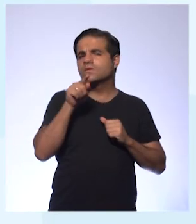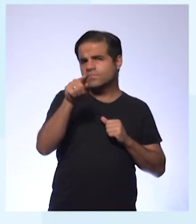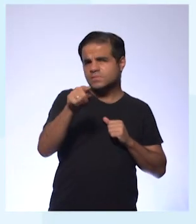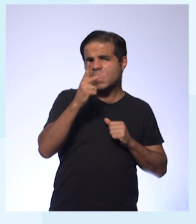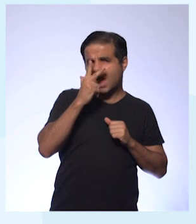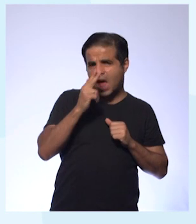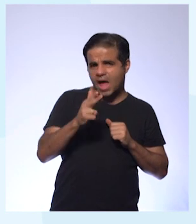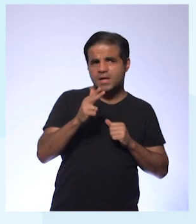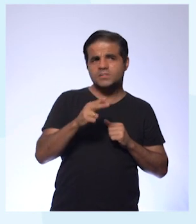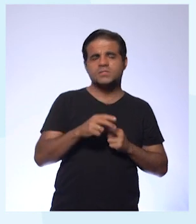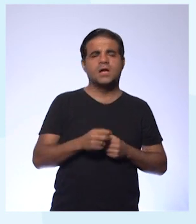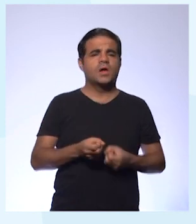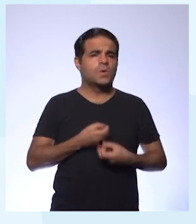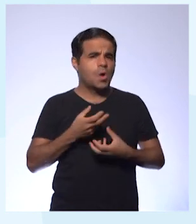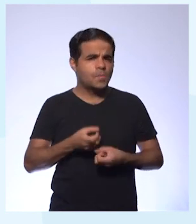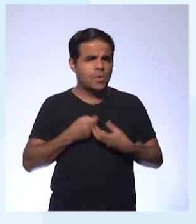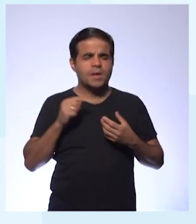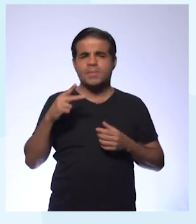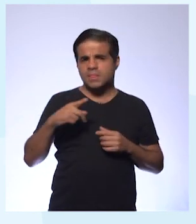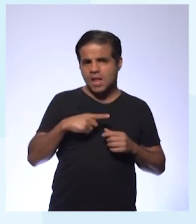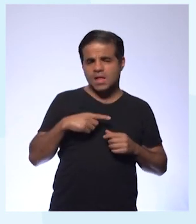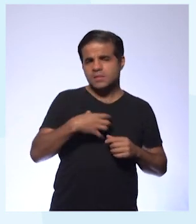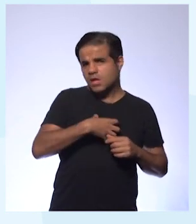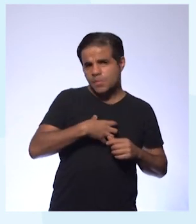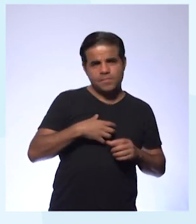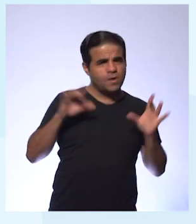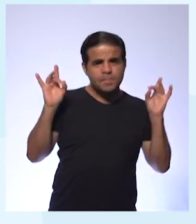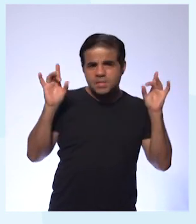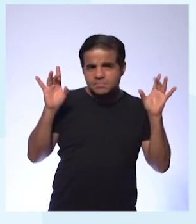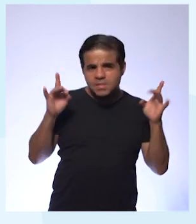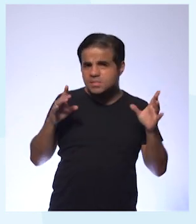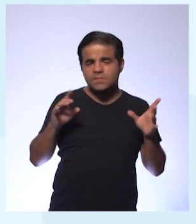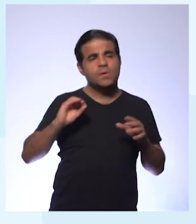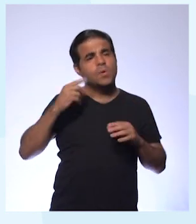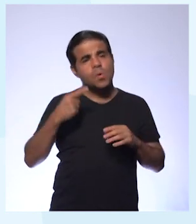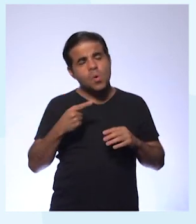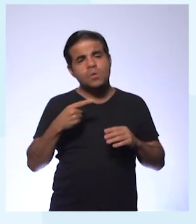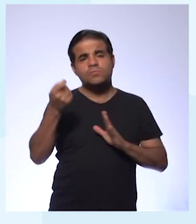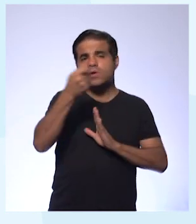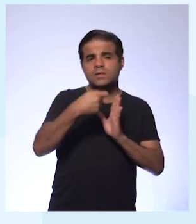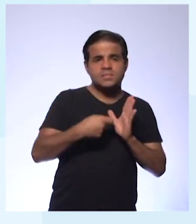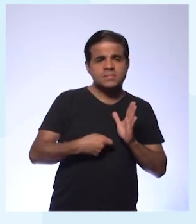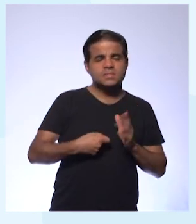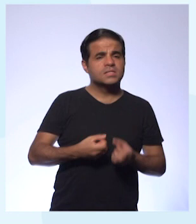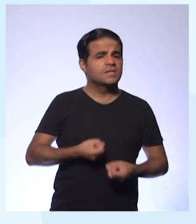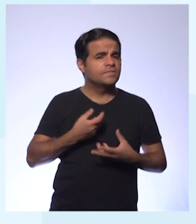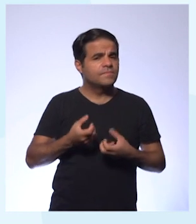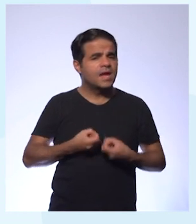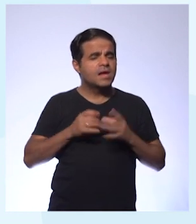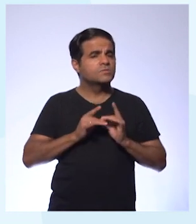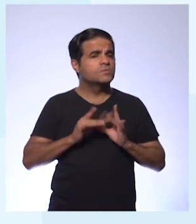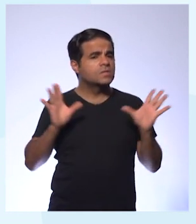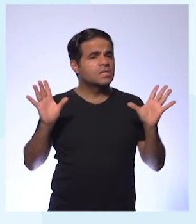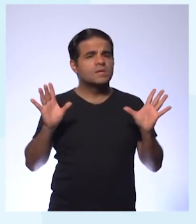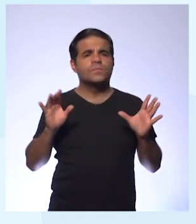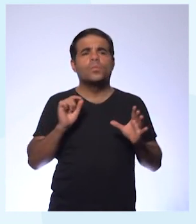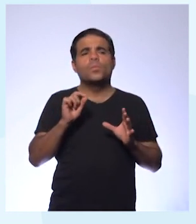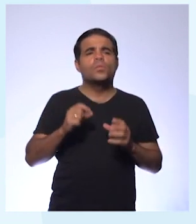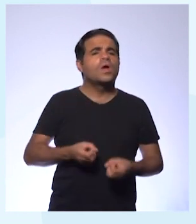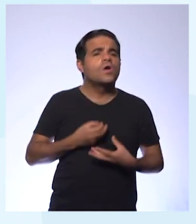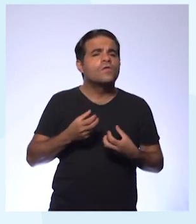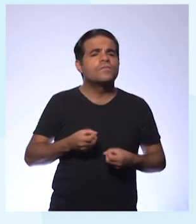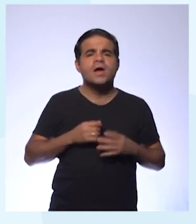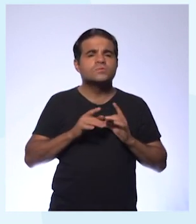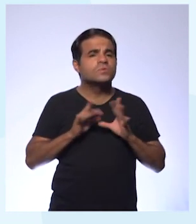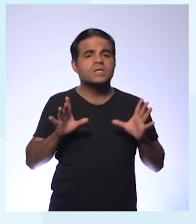Você acha que o poema dela tem uma forma específica ou ele foi escrito em verso livre? O que é o verso